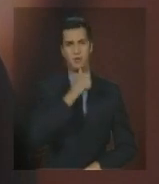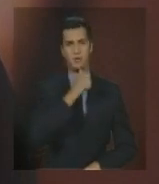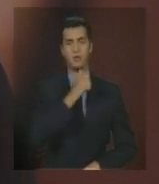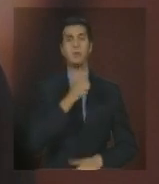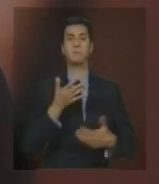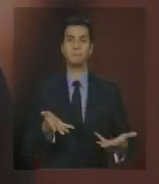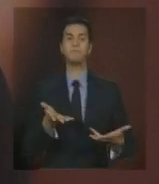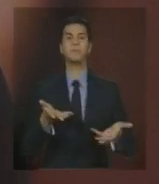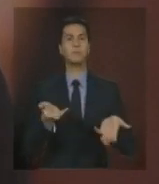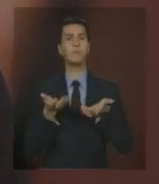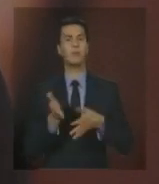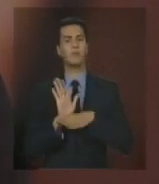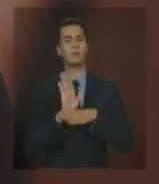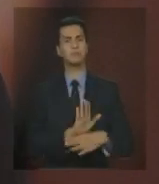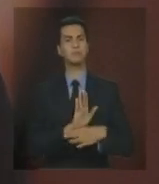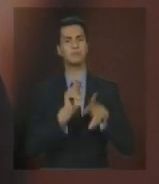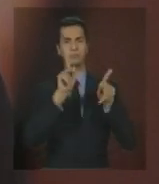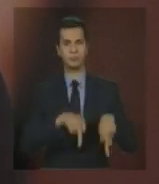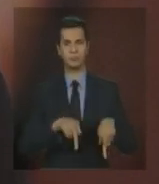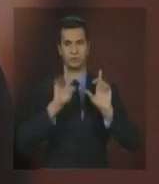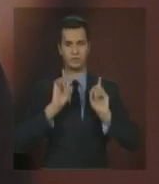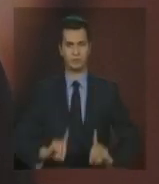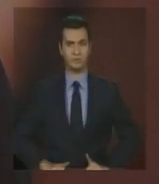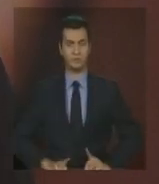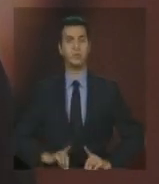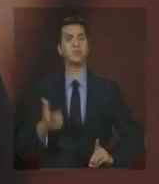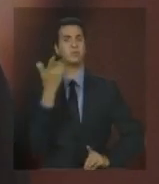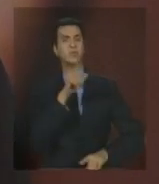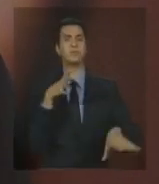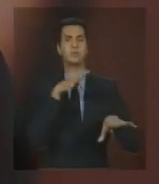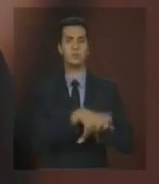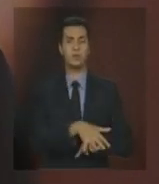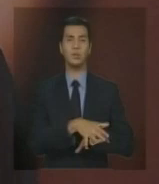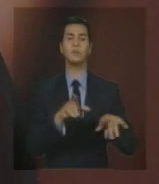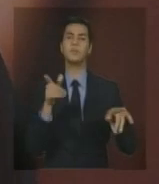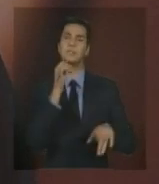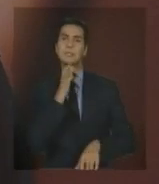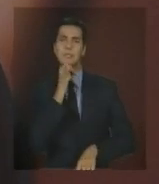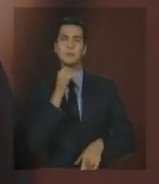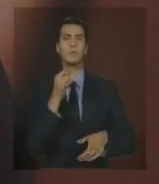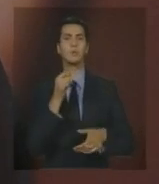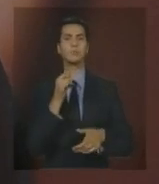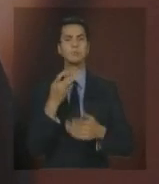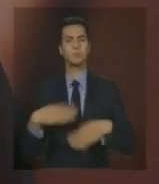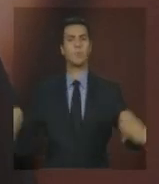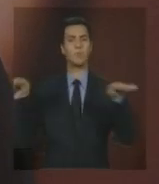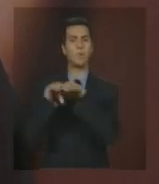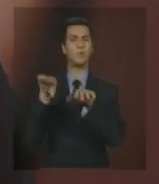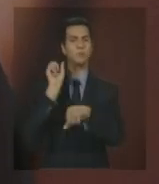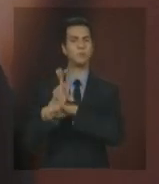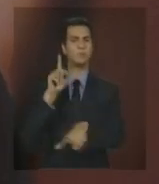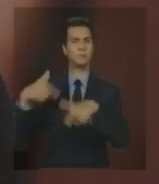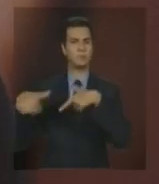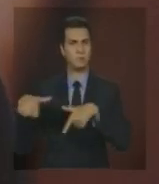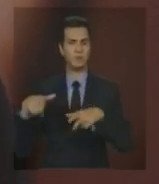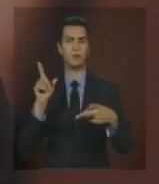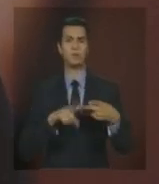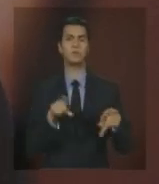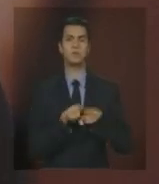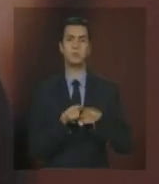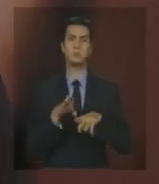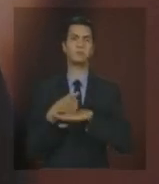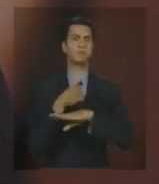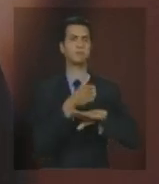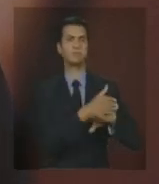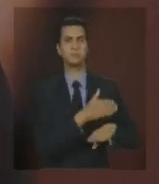desses cidadãos aos direitos básicos, como, por exemplo, igualdade de oportunidades no mercado de trabalho e mobilidade urbana,